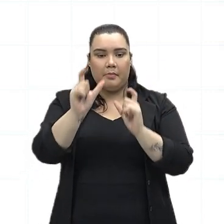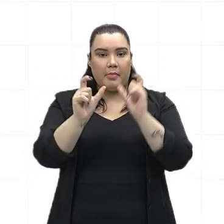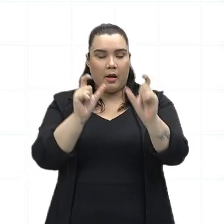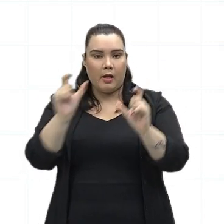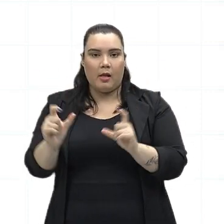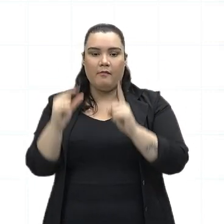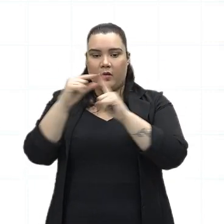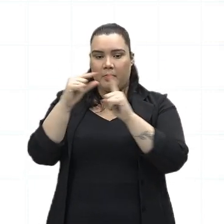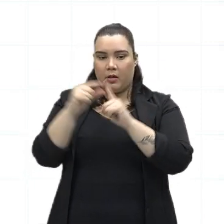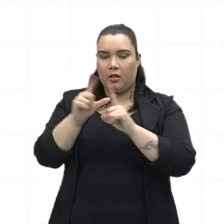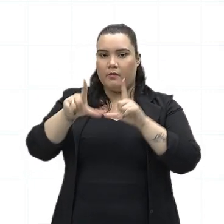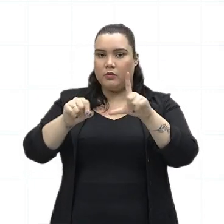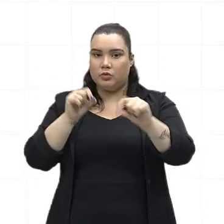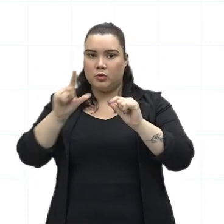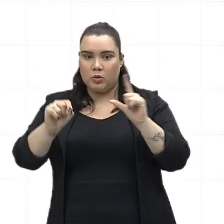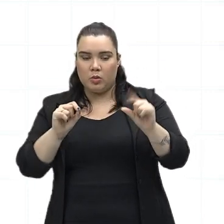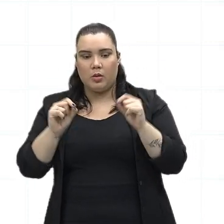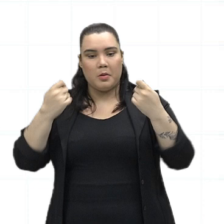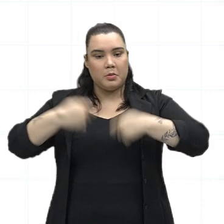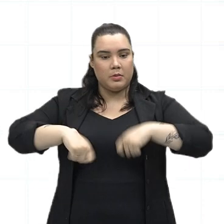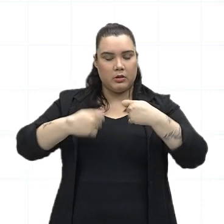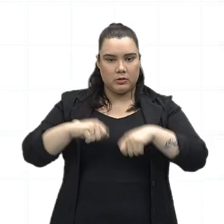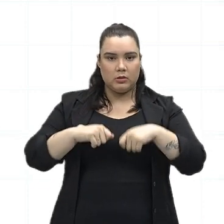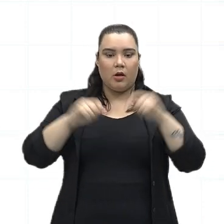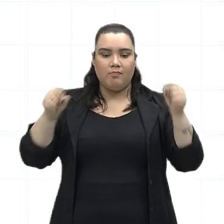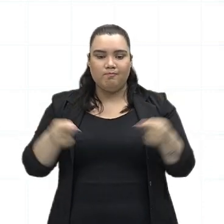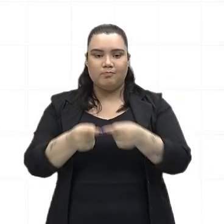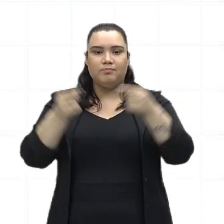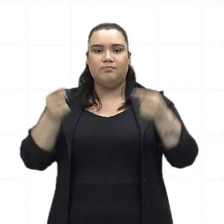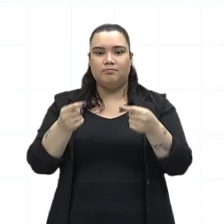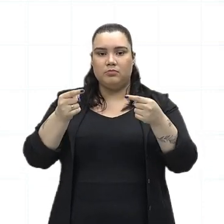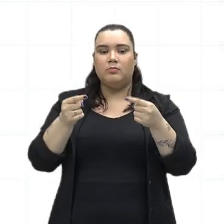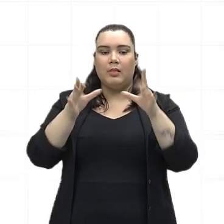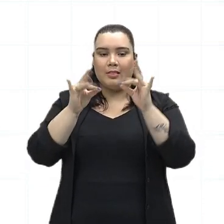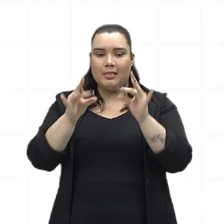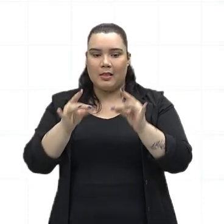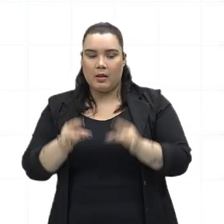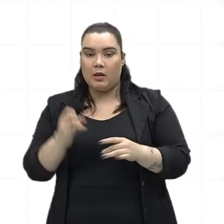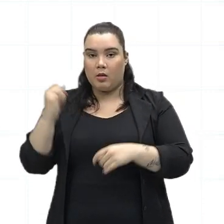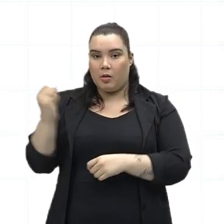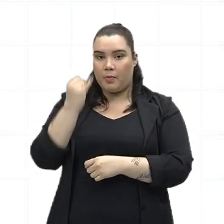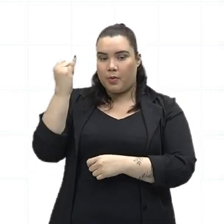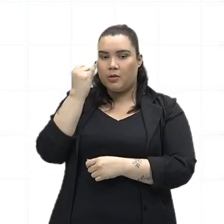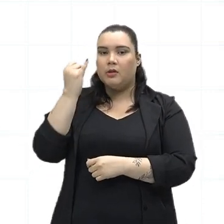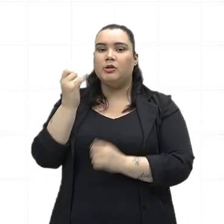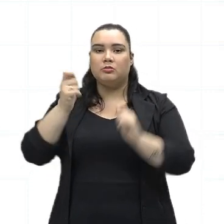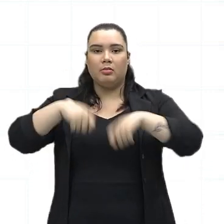vocabulário necessário e encontrar o que mesmo, gente? Detalhes relevantes à